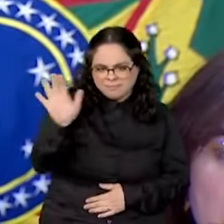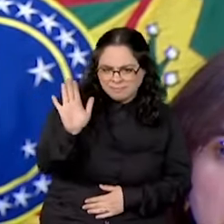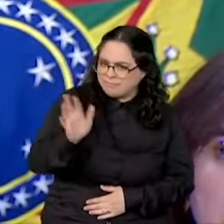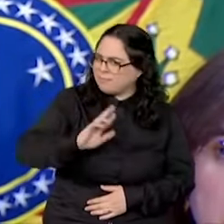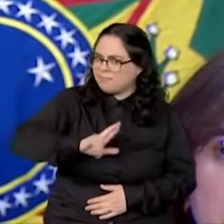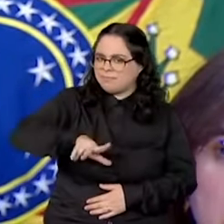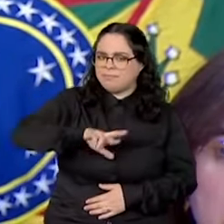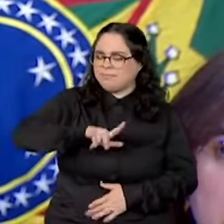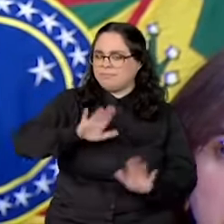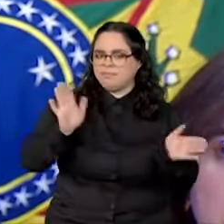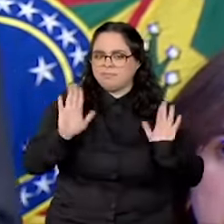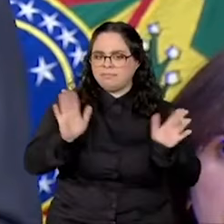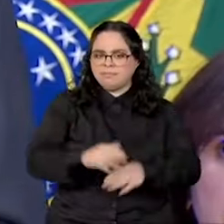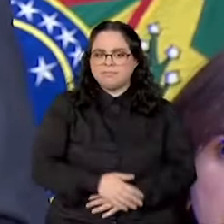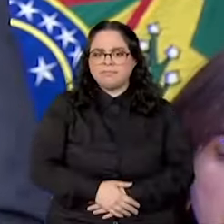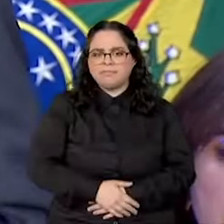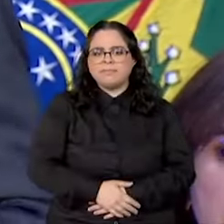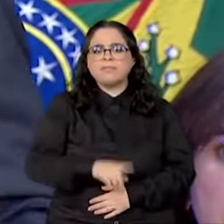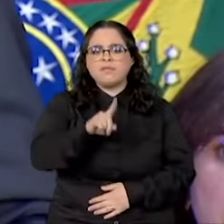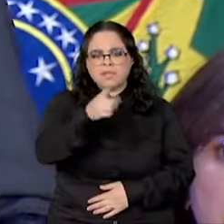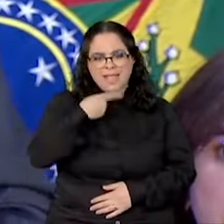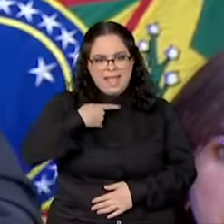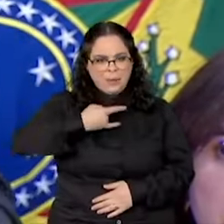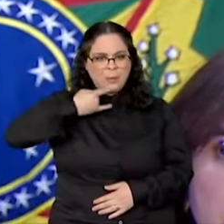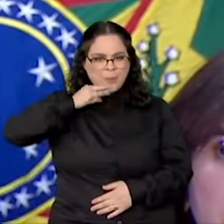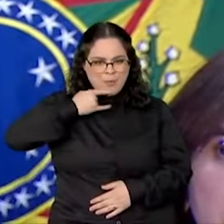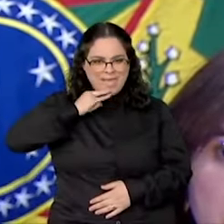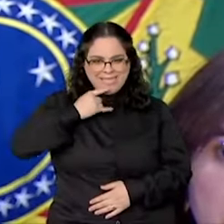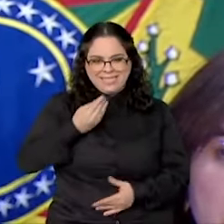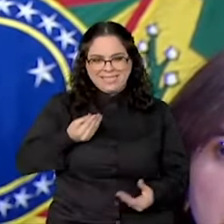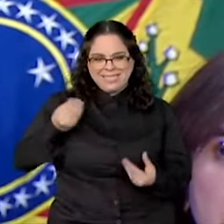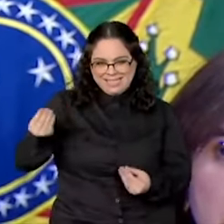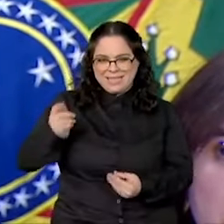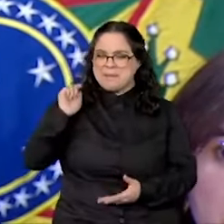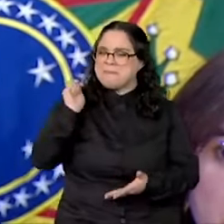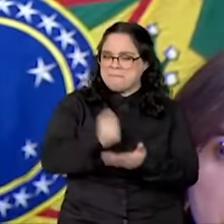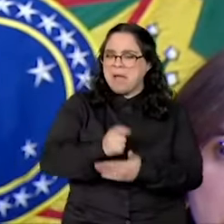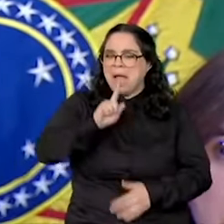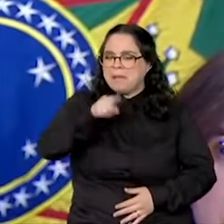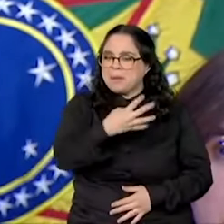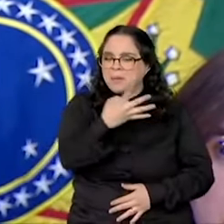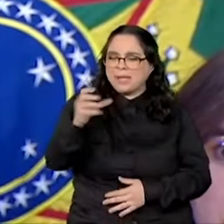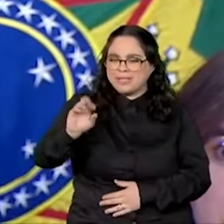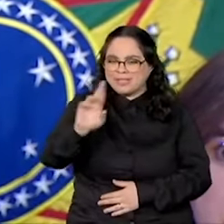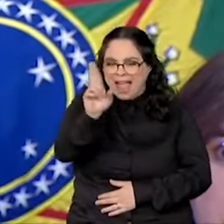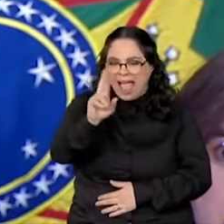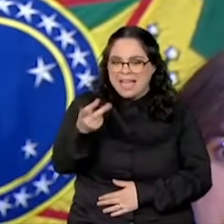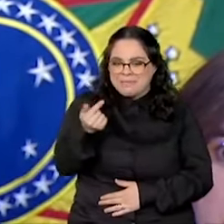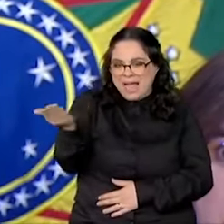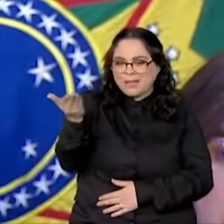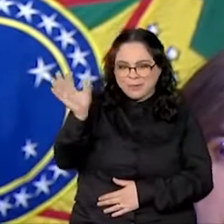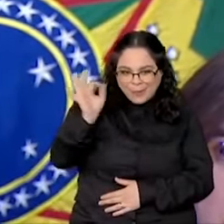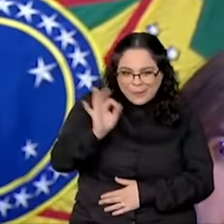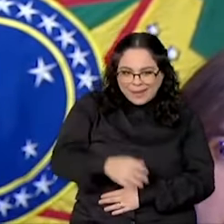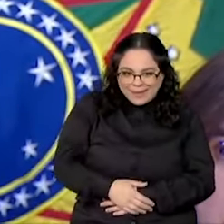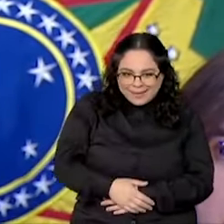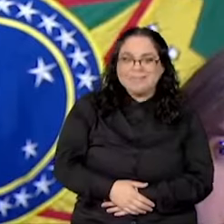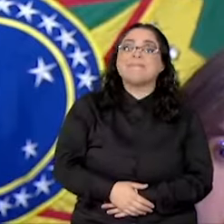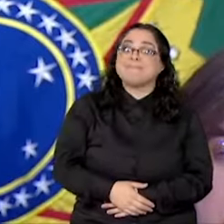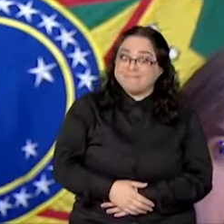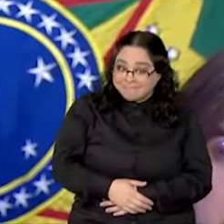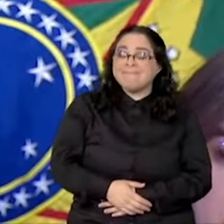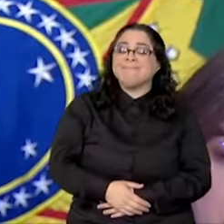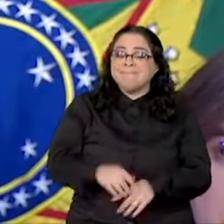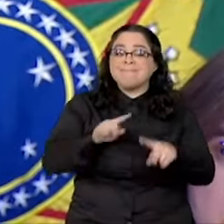nada. Muitas vezes, tomando uísque com um companheiro, se dá R$ 1.400 de gorjeta.